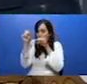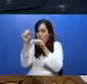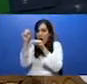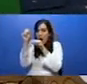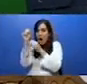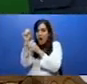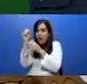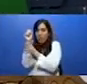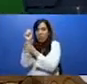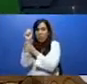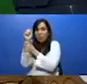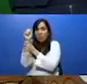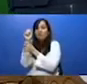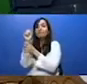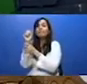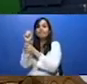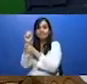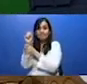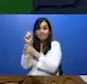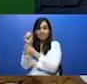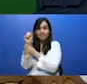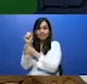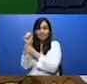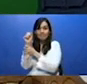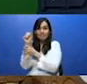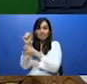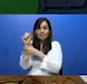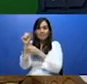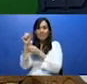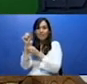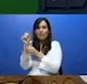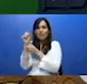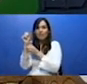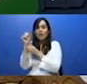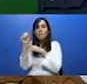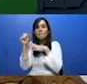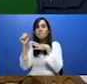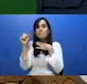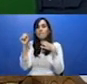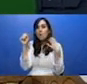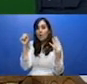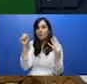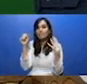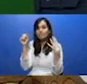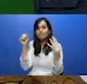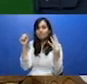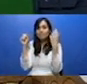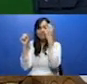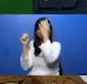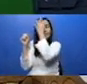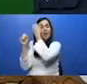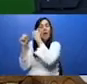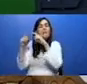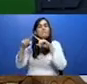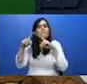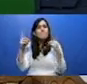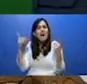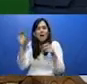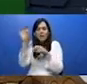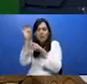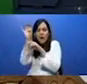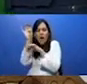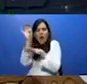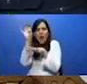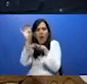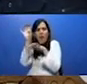contato com ela, eles ficam grudados, ficam dentro dessa resina e morrem, tá? Só que essa resina, crianças, ela é capaz